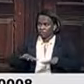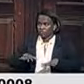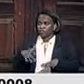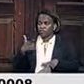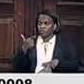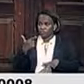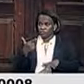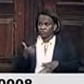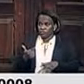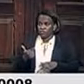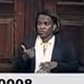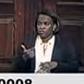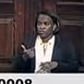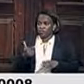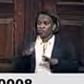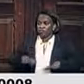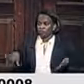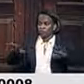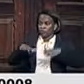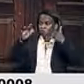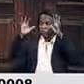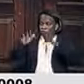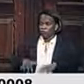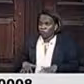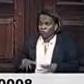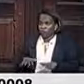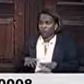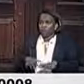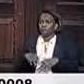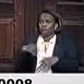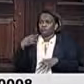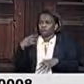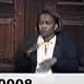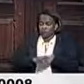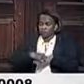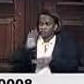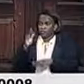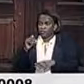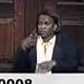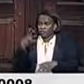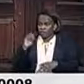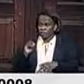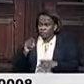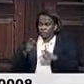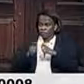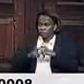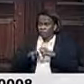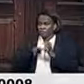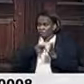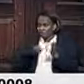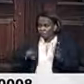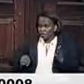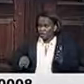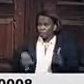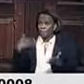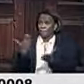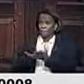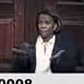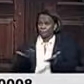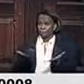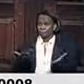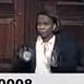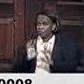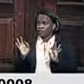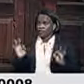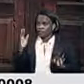prédios, todos demolidos, mais de 40 especialidades médicas, e até hoje